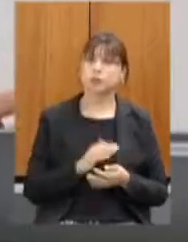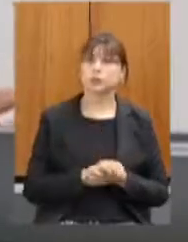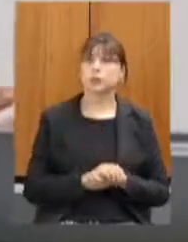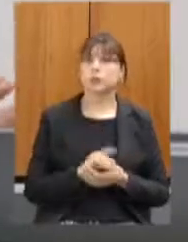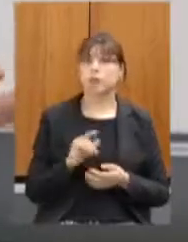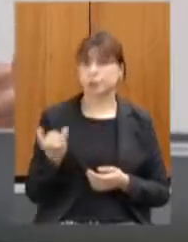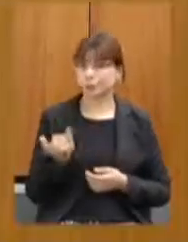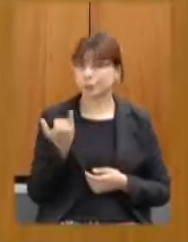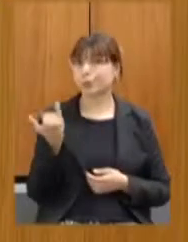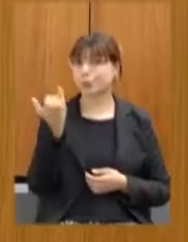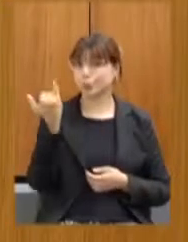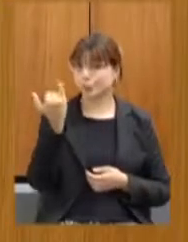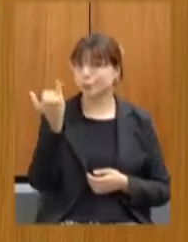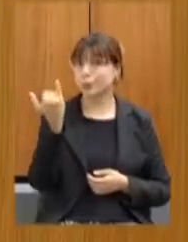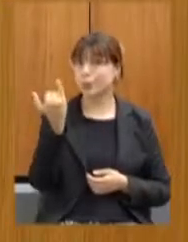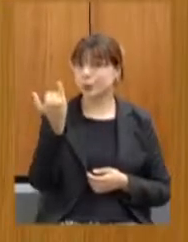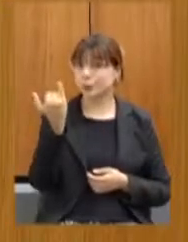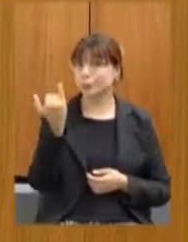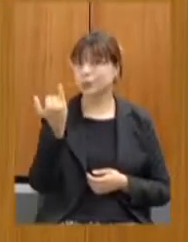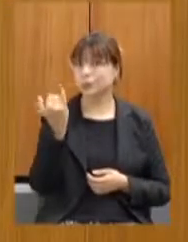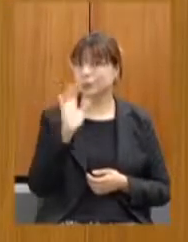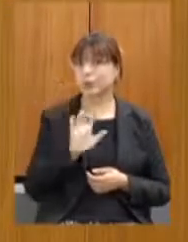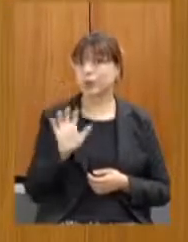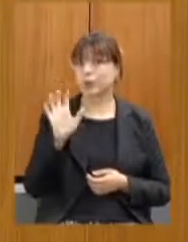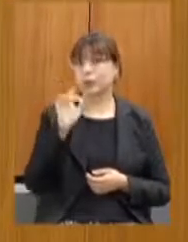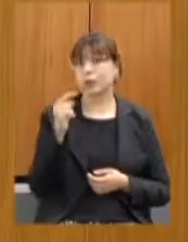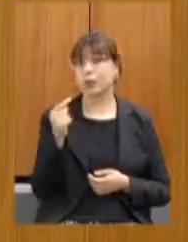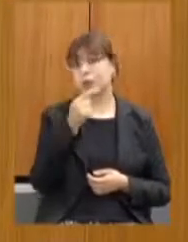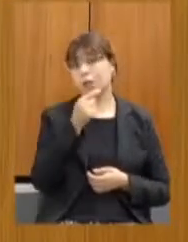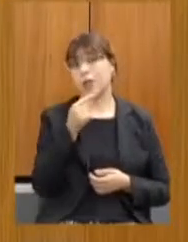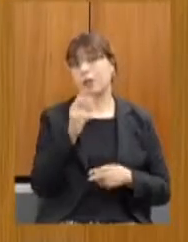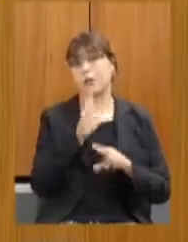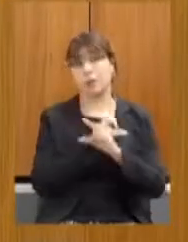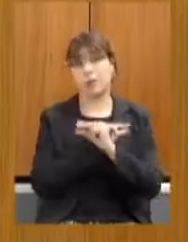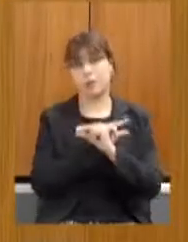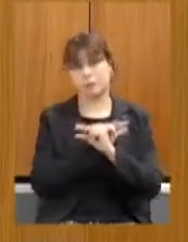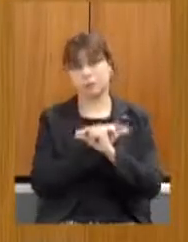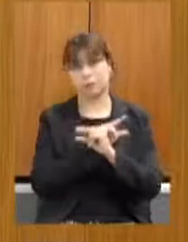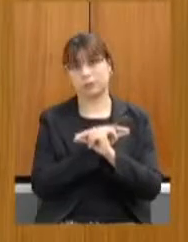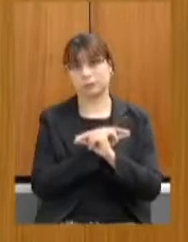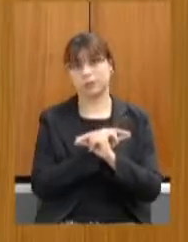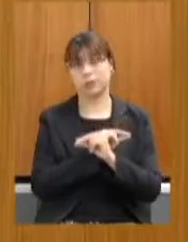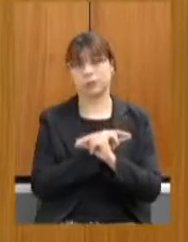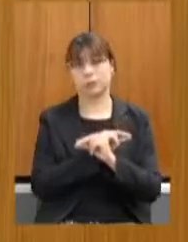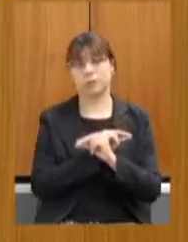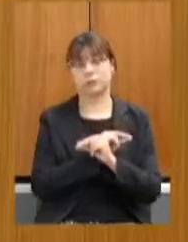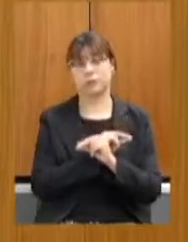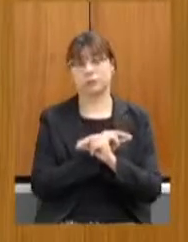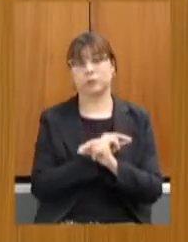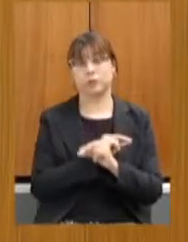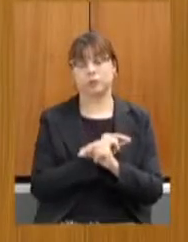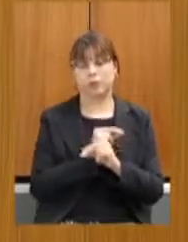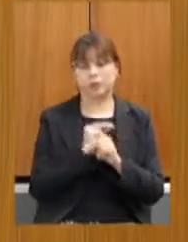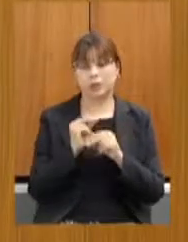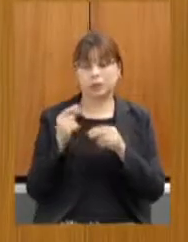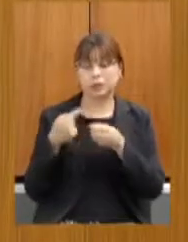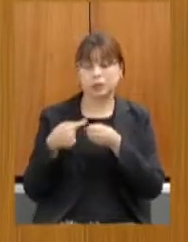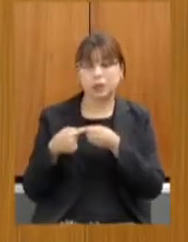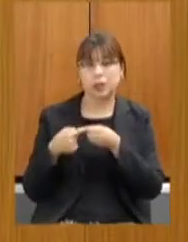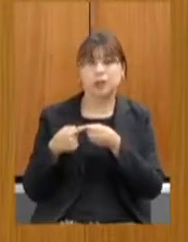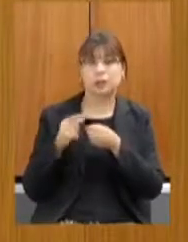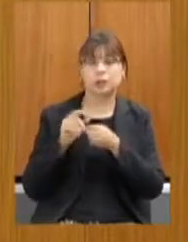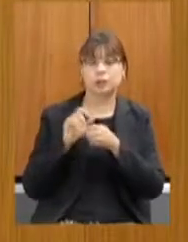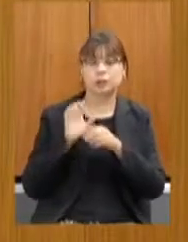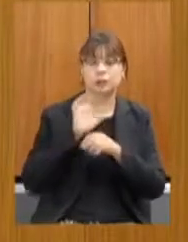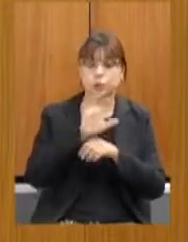legítimas importantíssimos para a região olido de Patos de Minas toda aquela micro e macrorregião de Minas Gerais